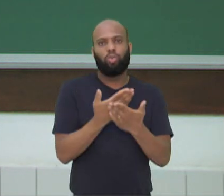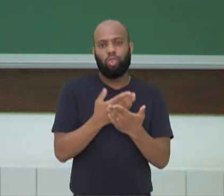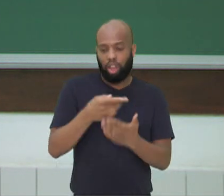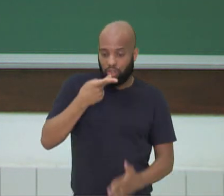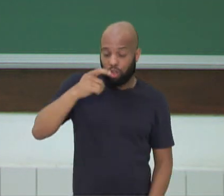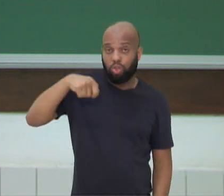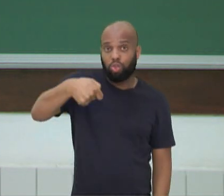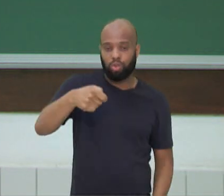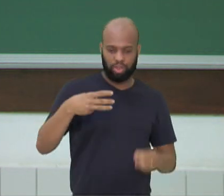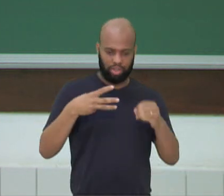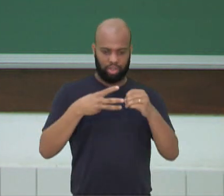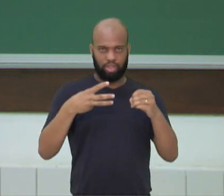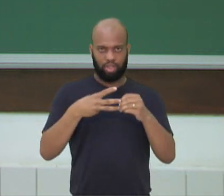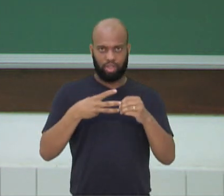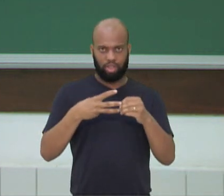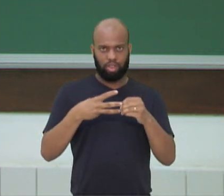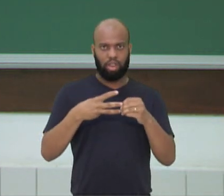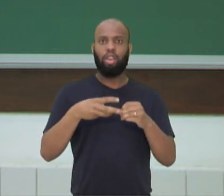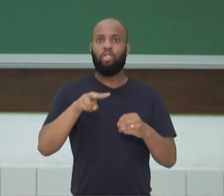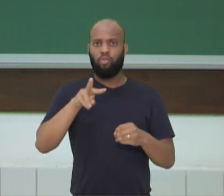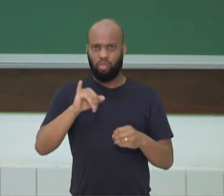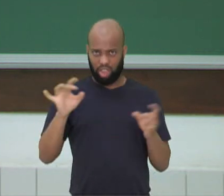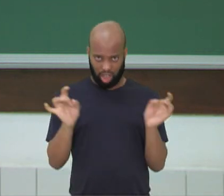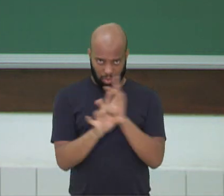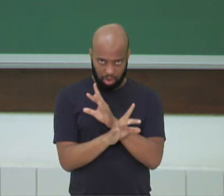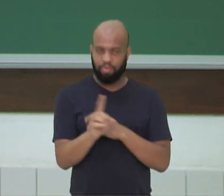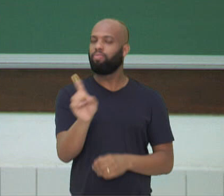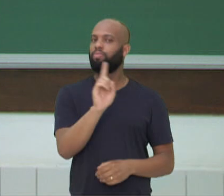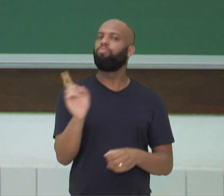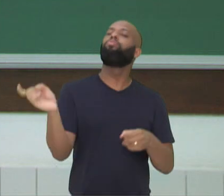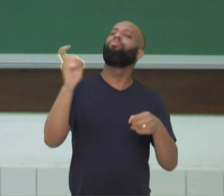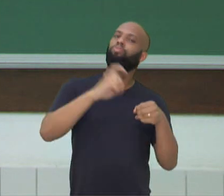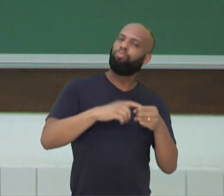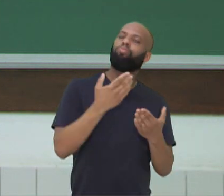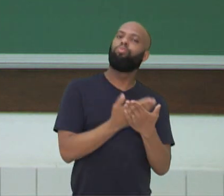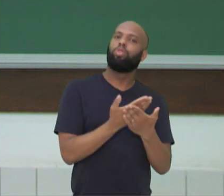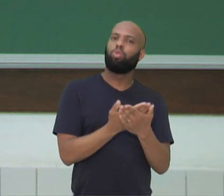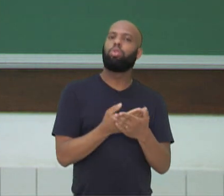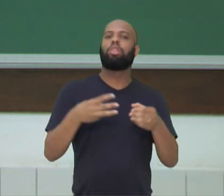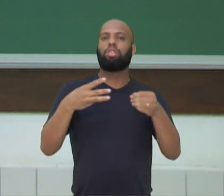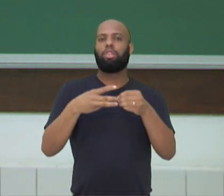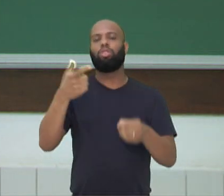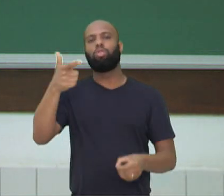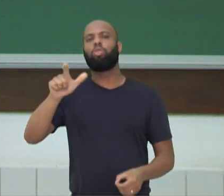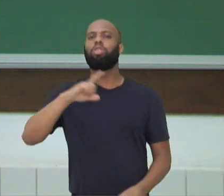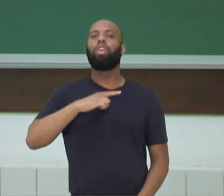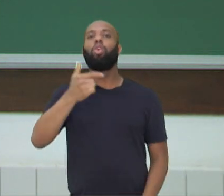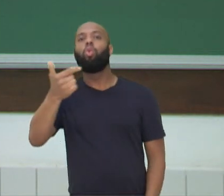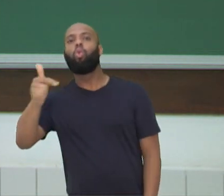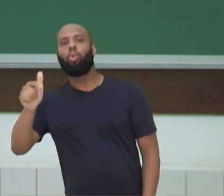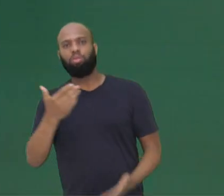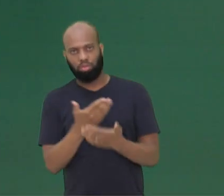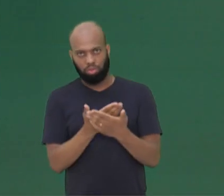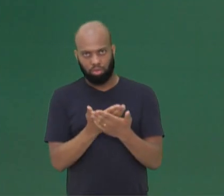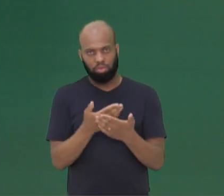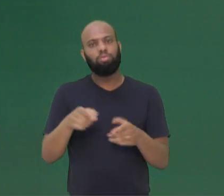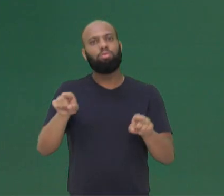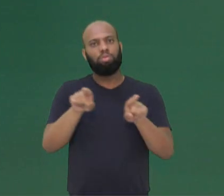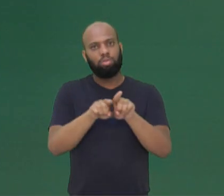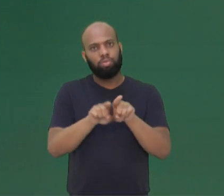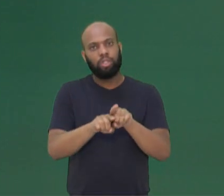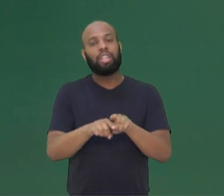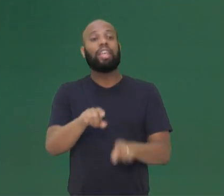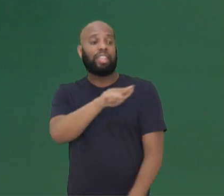célula. E não vai ser a última vez que vocês vão falar dessa palavra, não. Tem mais aulas aqui para frente que a gente vai falar de célula. No